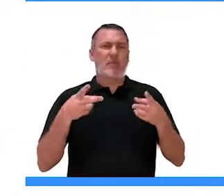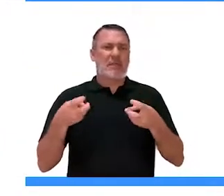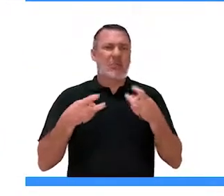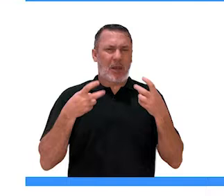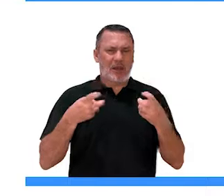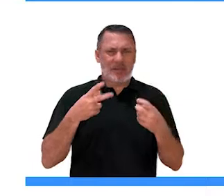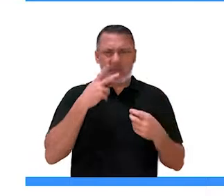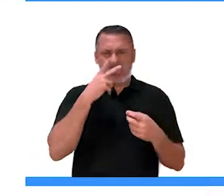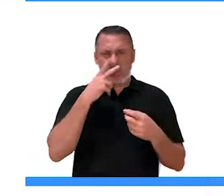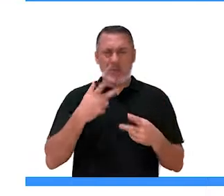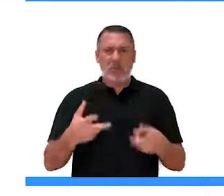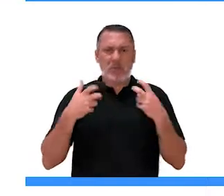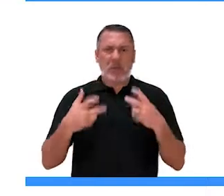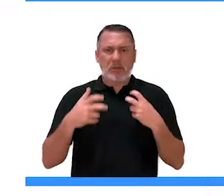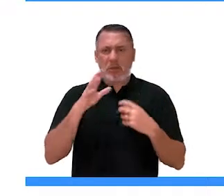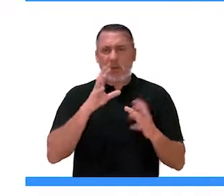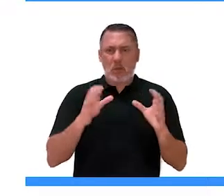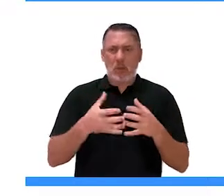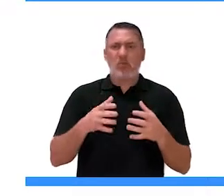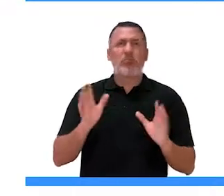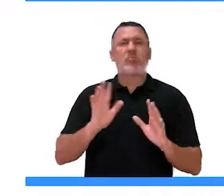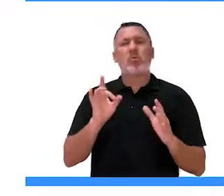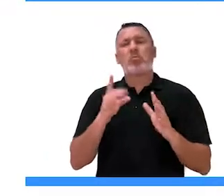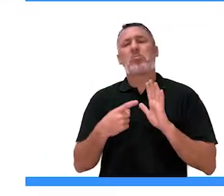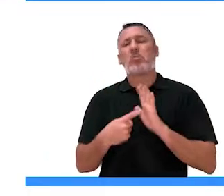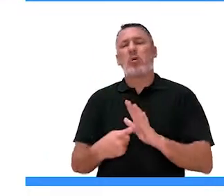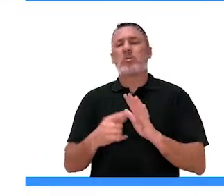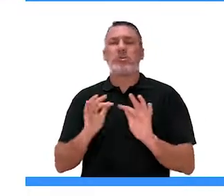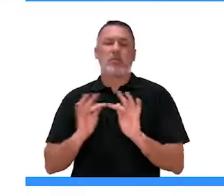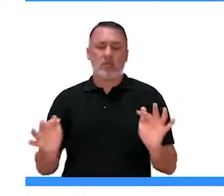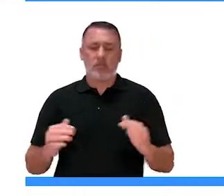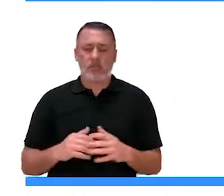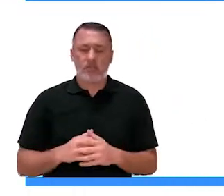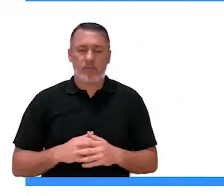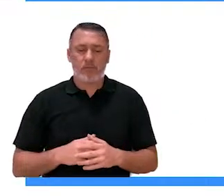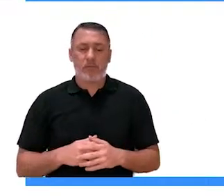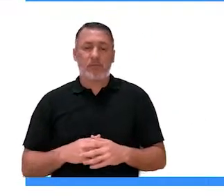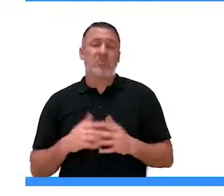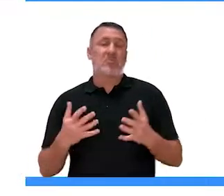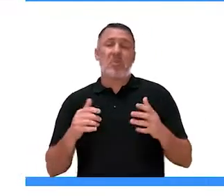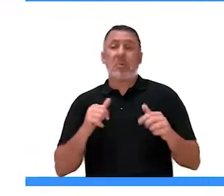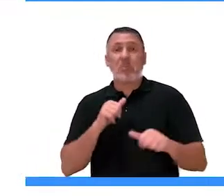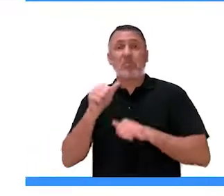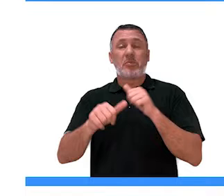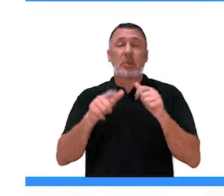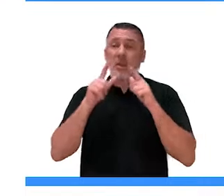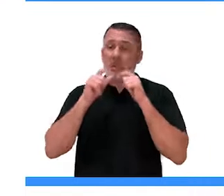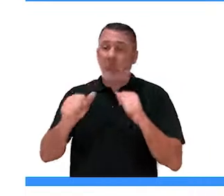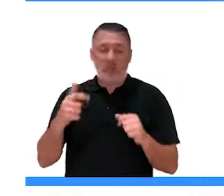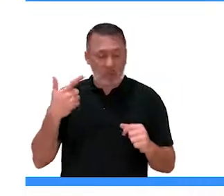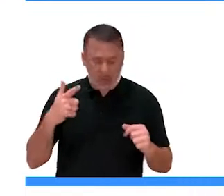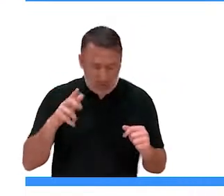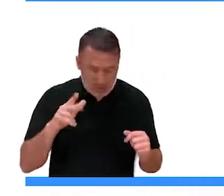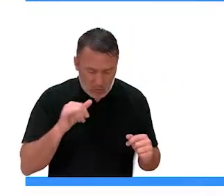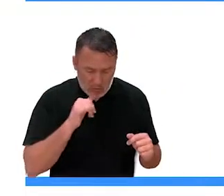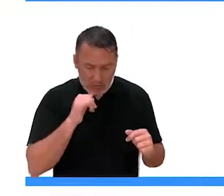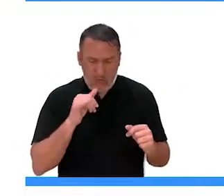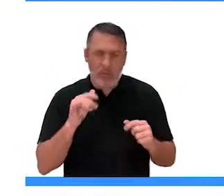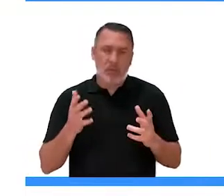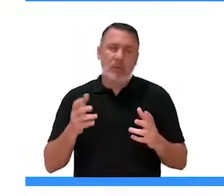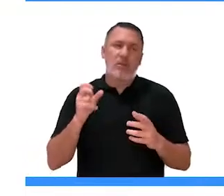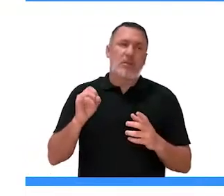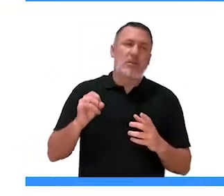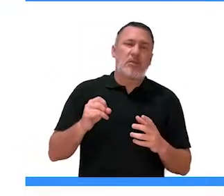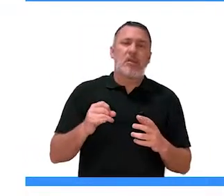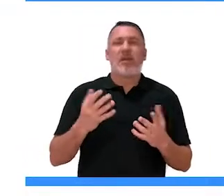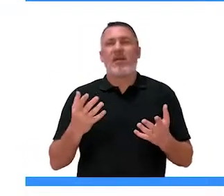é uma exploração, né, do nordestino, é só uma apresentação. E não tem mudança linguística, não tem, por